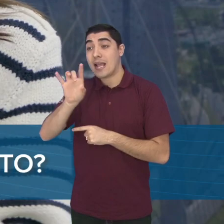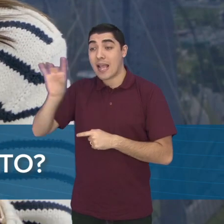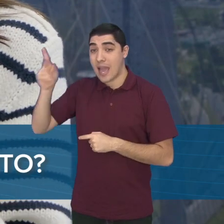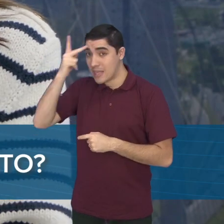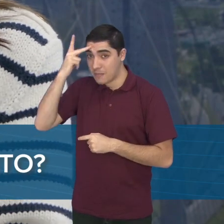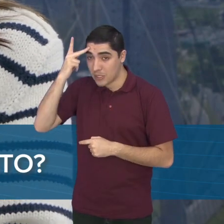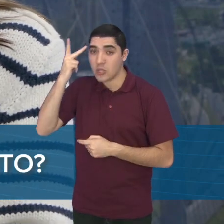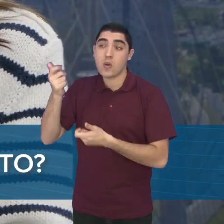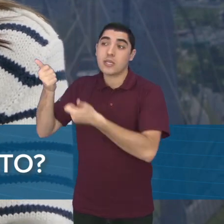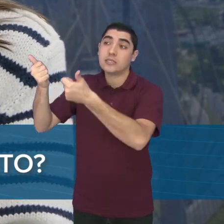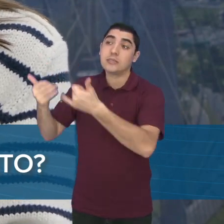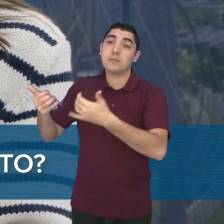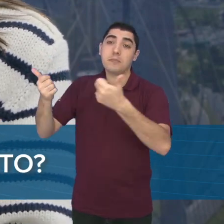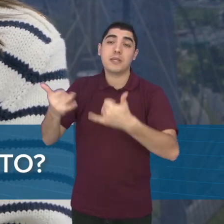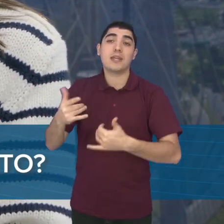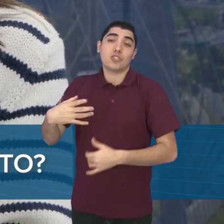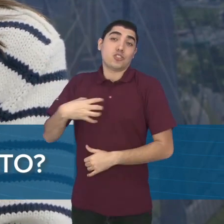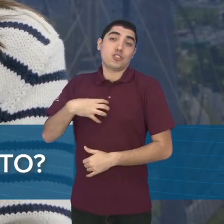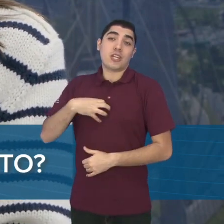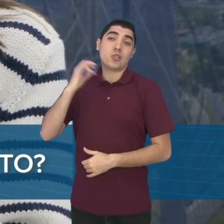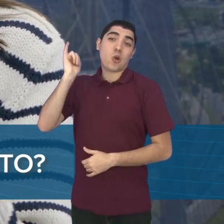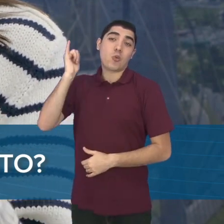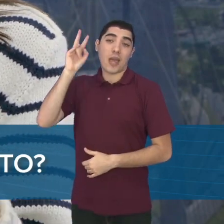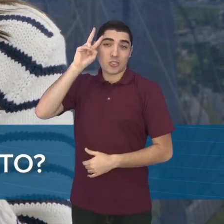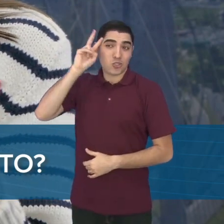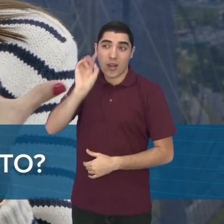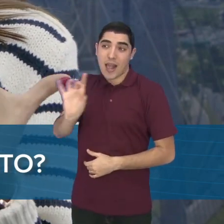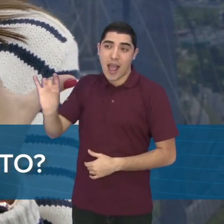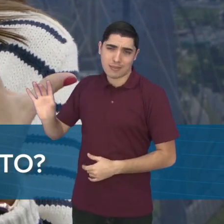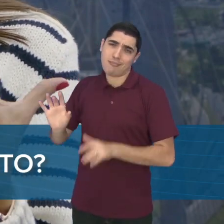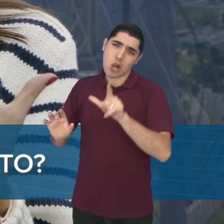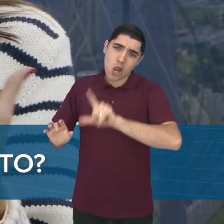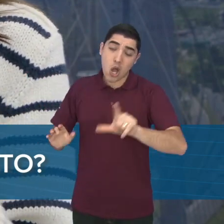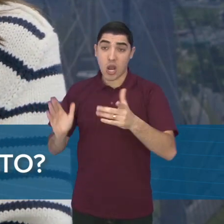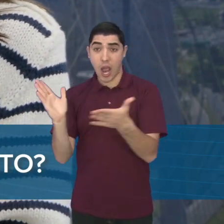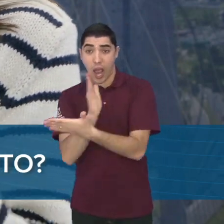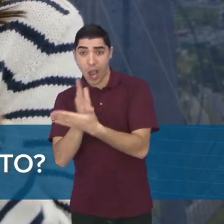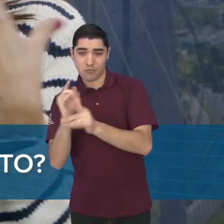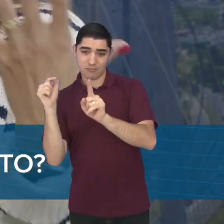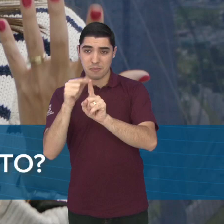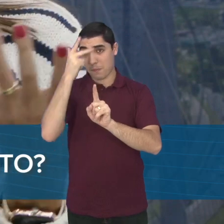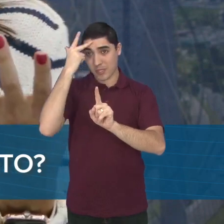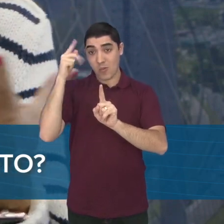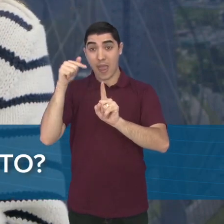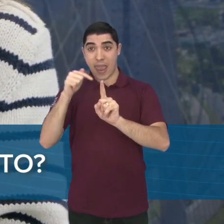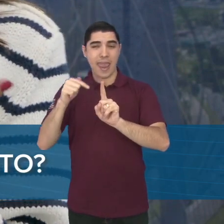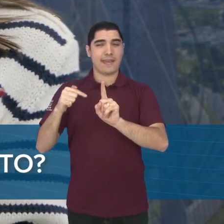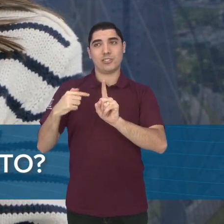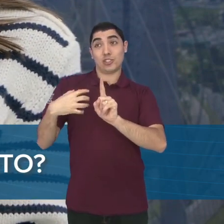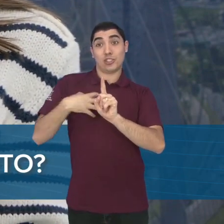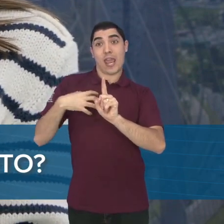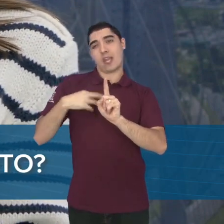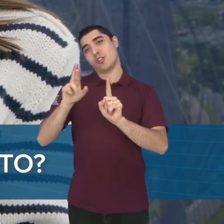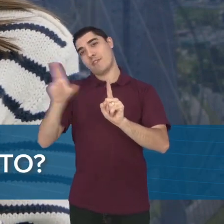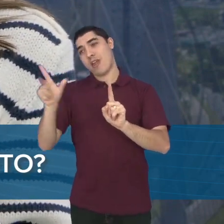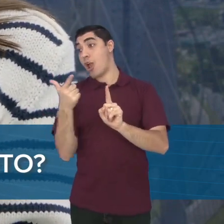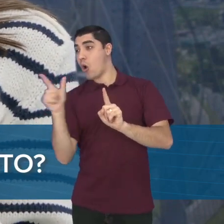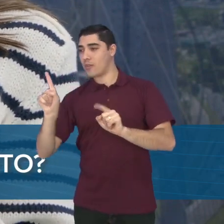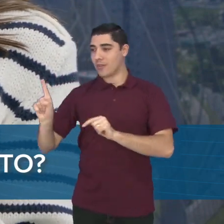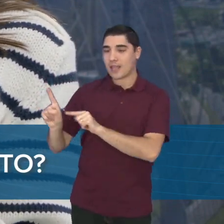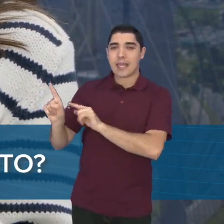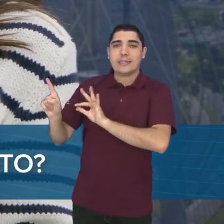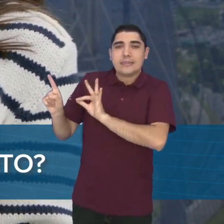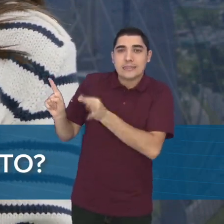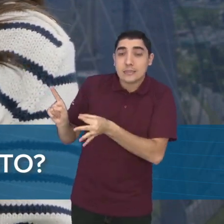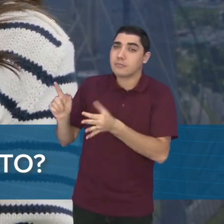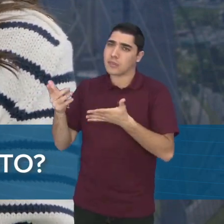com os seus olhos, com a sua maneira. Mas claro, né, assim, algumas pessoas vivem mais intensamente ou contam de uma maneira mais intensa. A questão